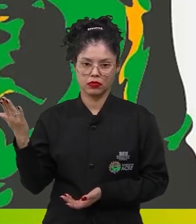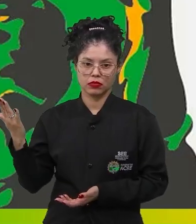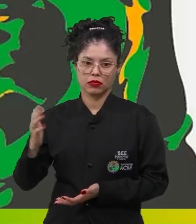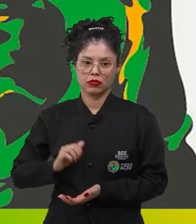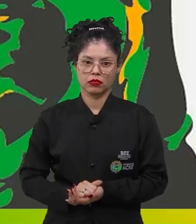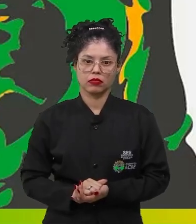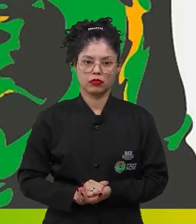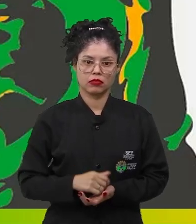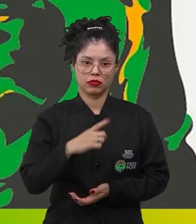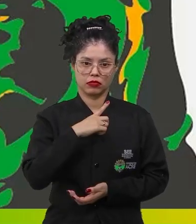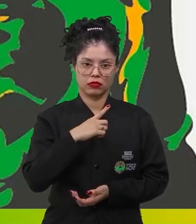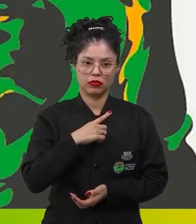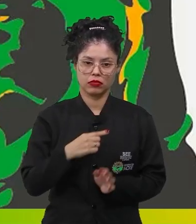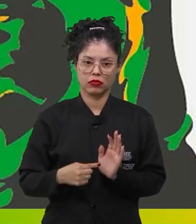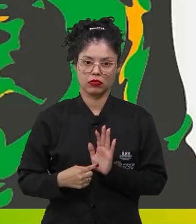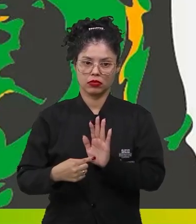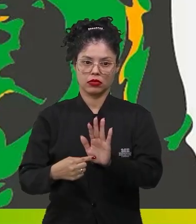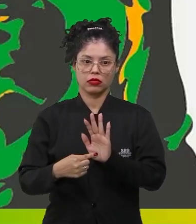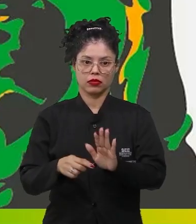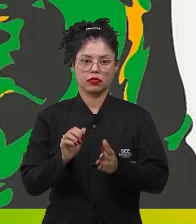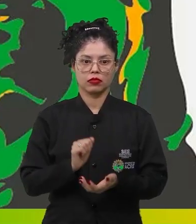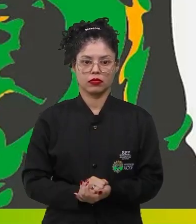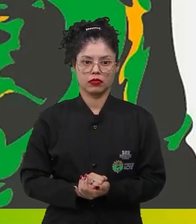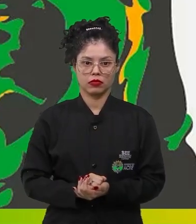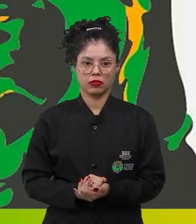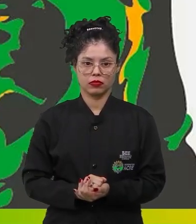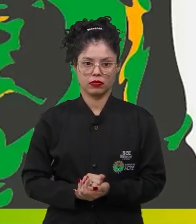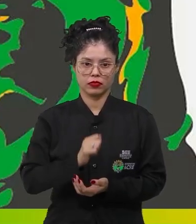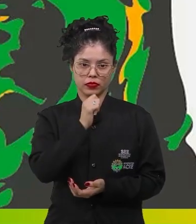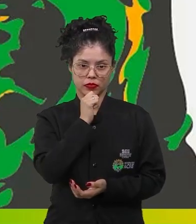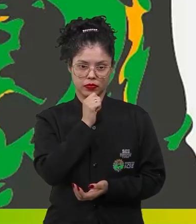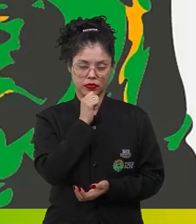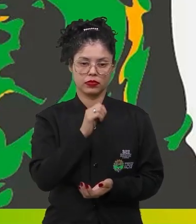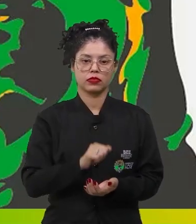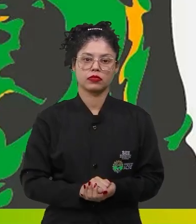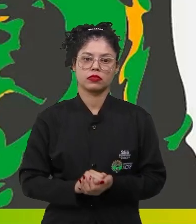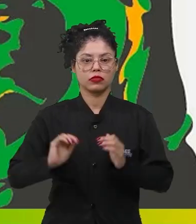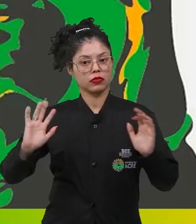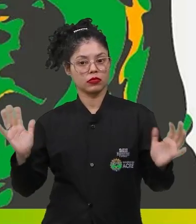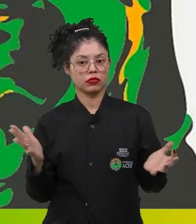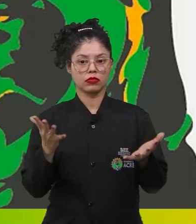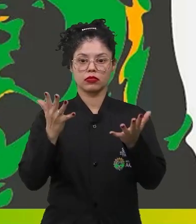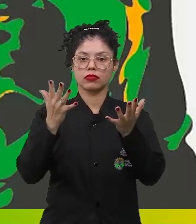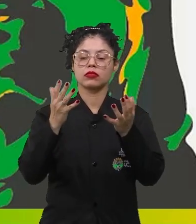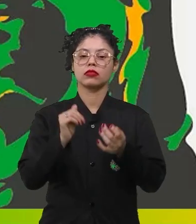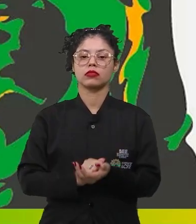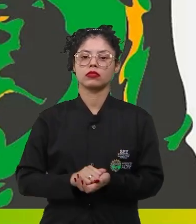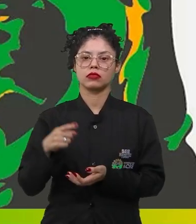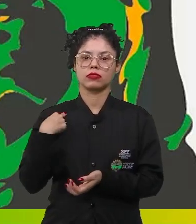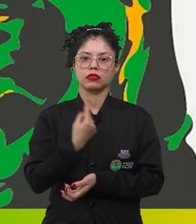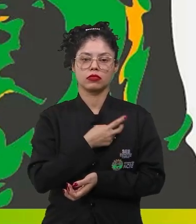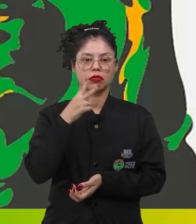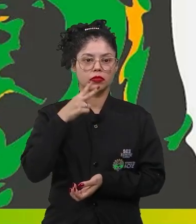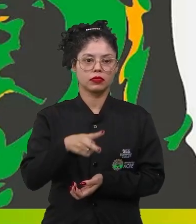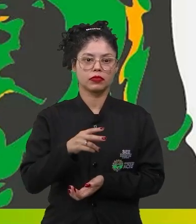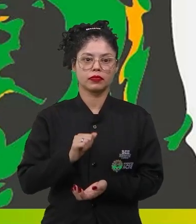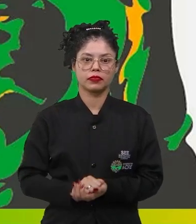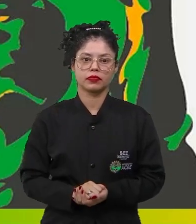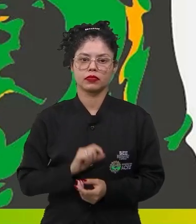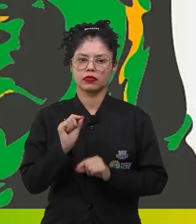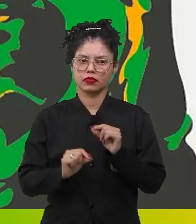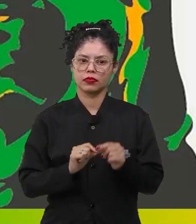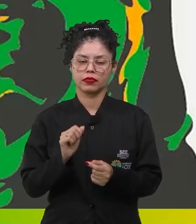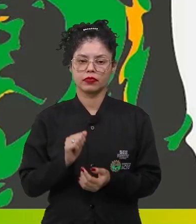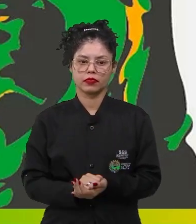Essa imagem ela vem representar esse conceito aí de ultranacionalismo e a gente vai ver o seguinte. O que